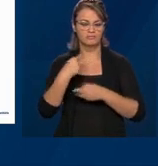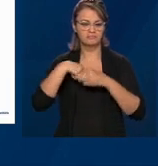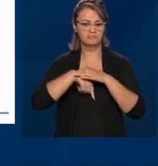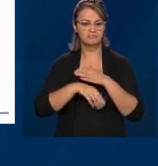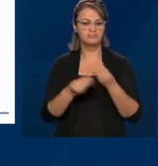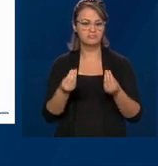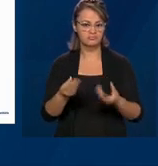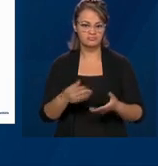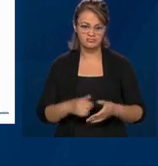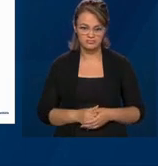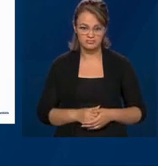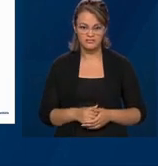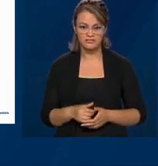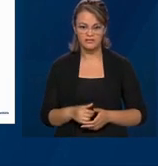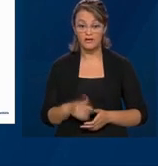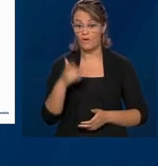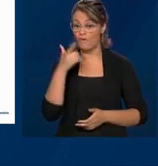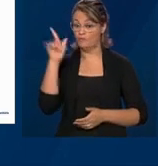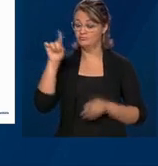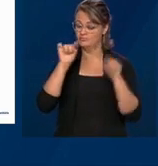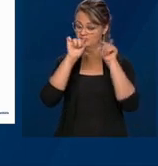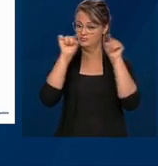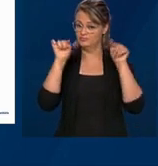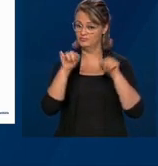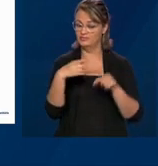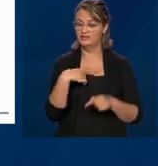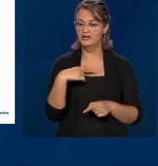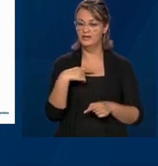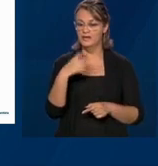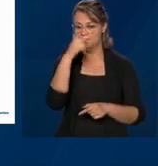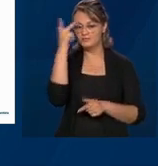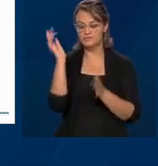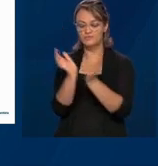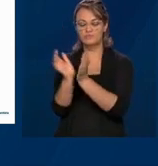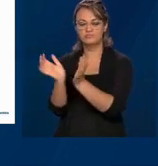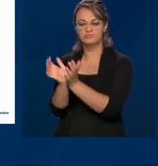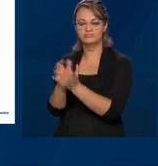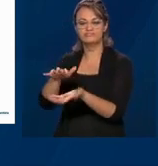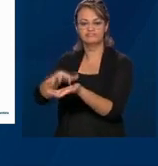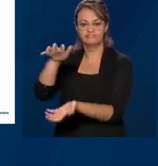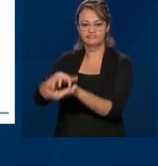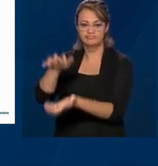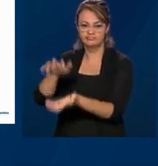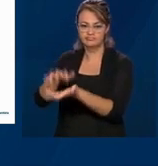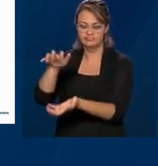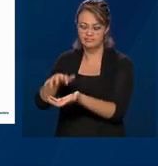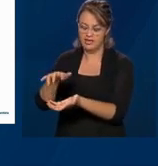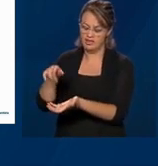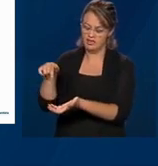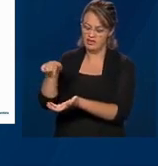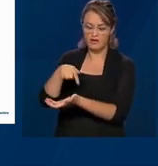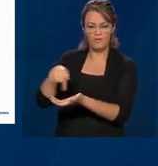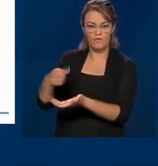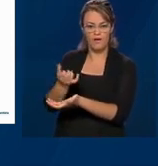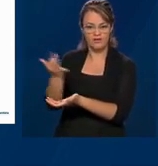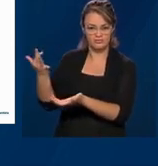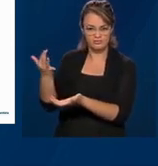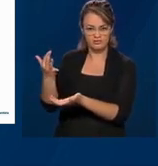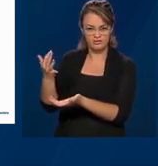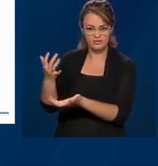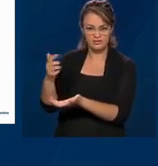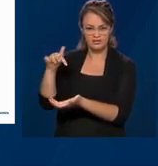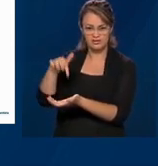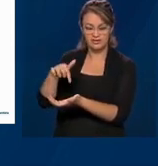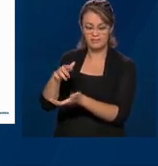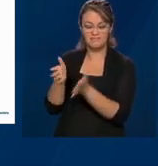outra incerteza que a gente quer destacar é sobre população idosa. A quantidade de idosos presentes